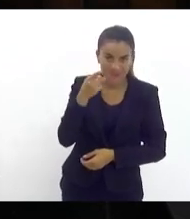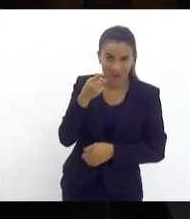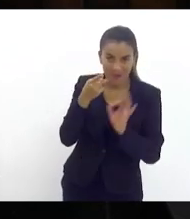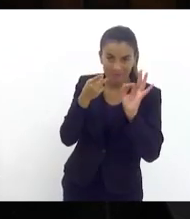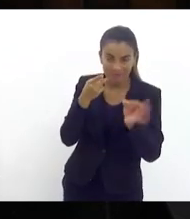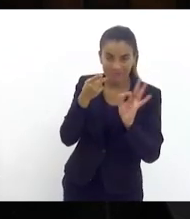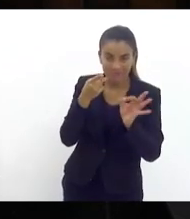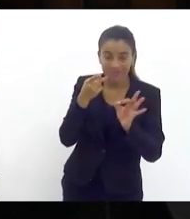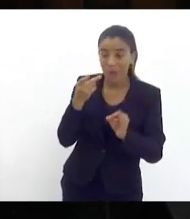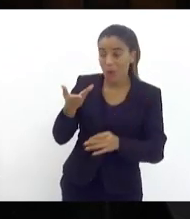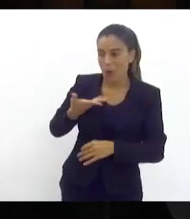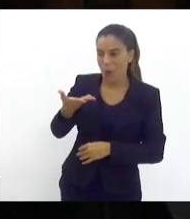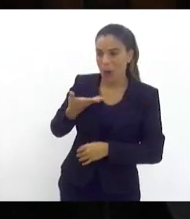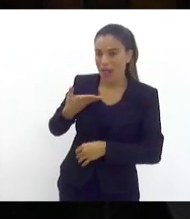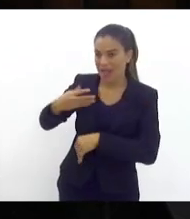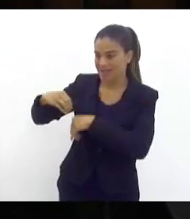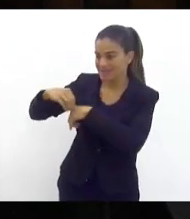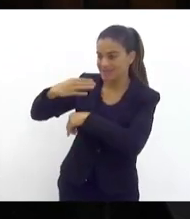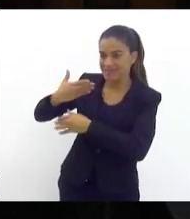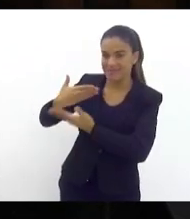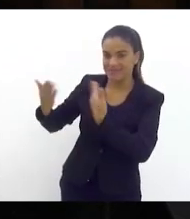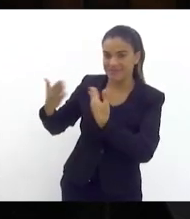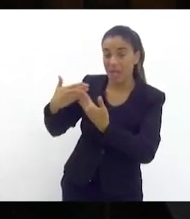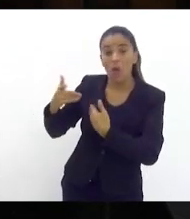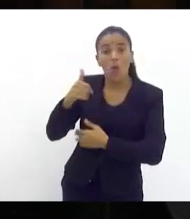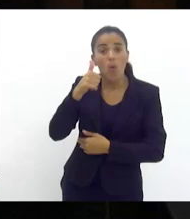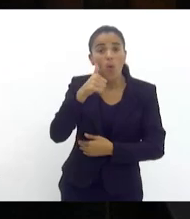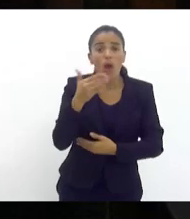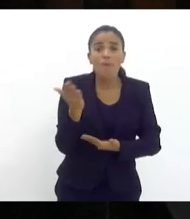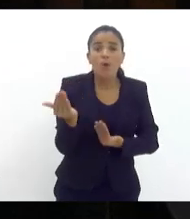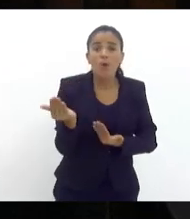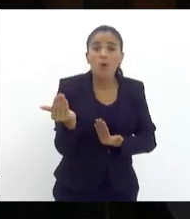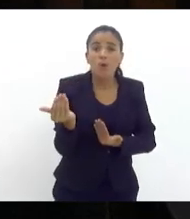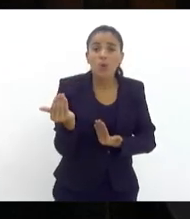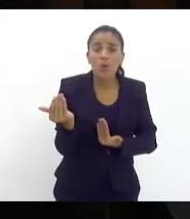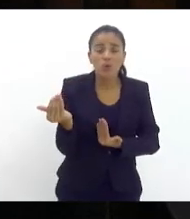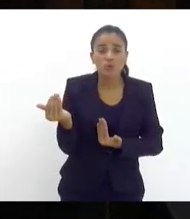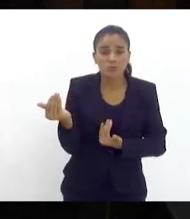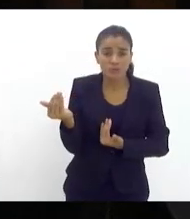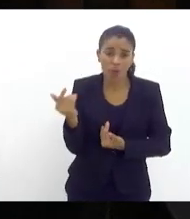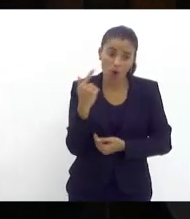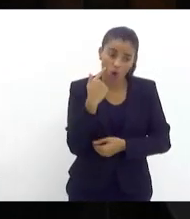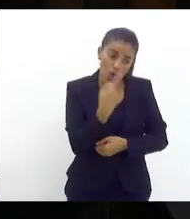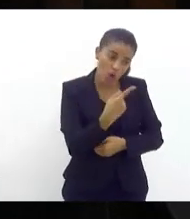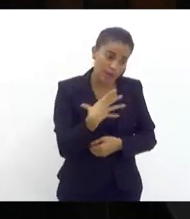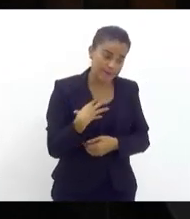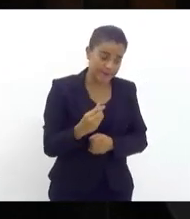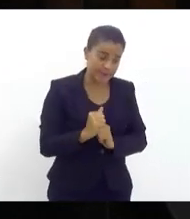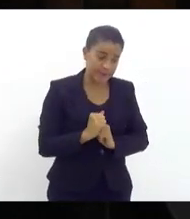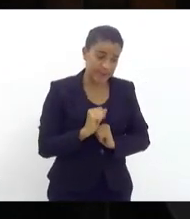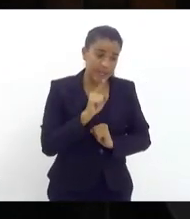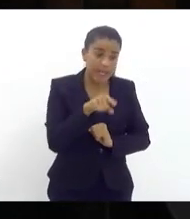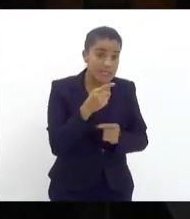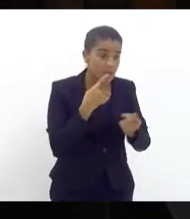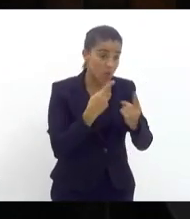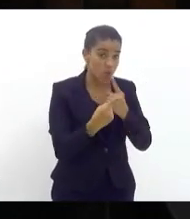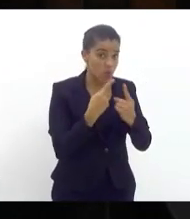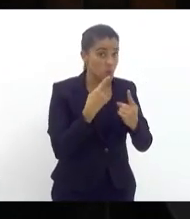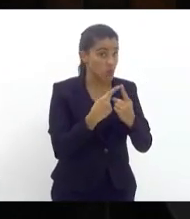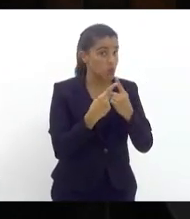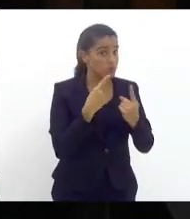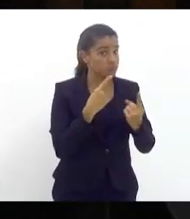o colega tava dizendo falou com a filha dele uma moça uma mocinha Olha minha filha Esse é um diálogo muito